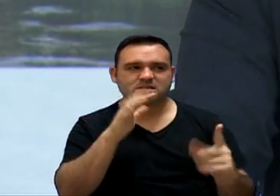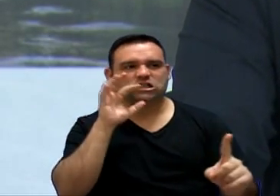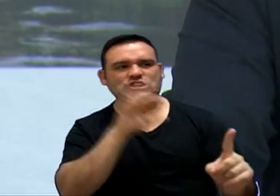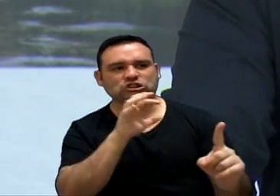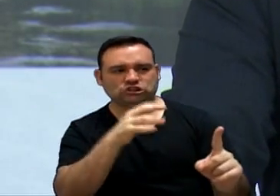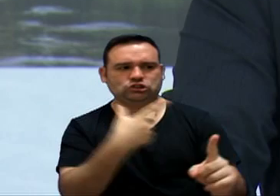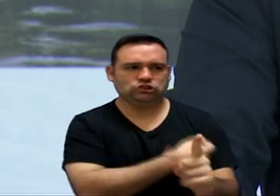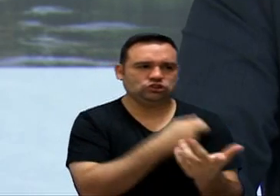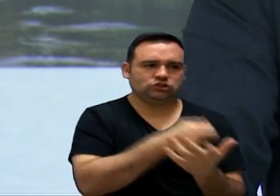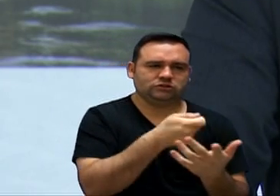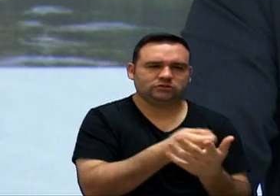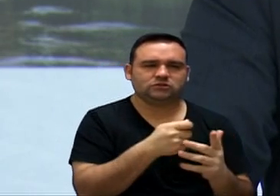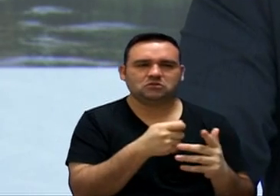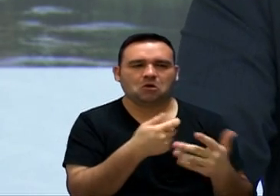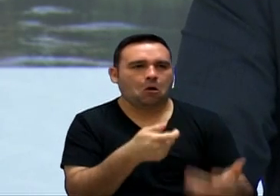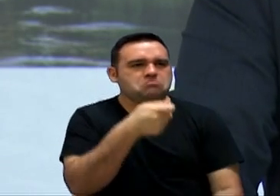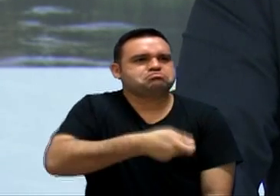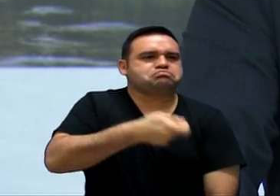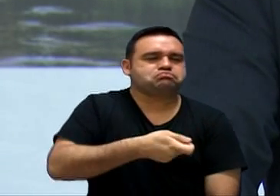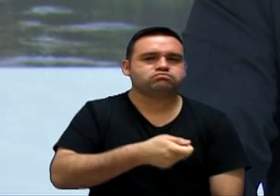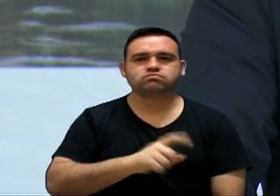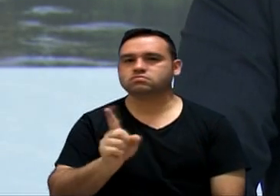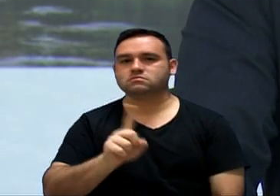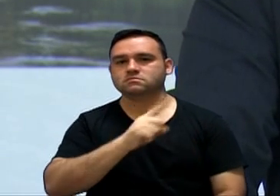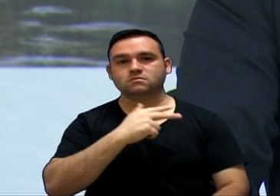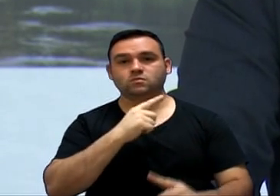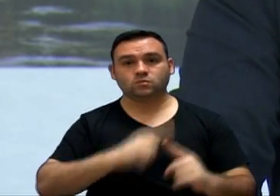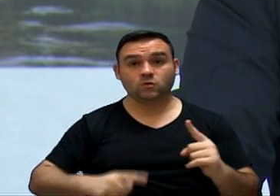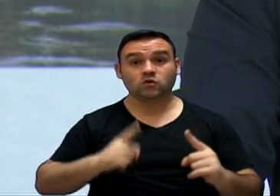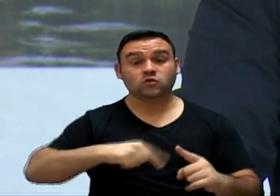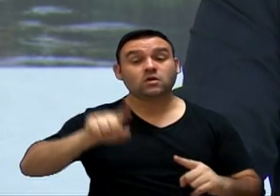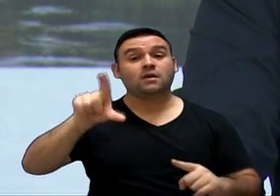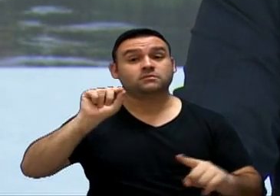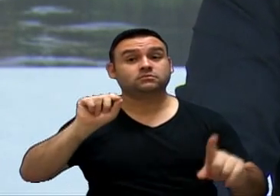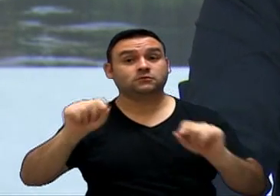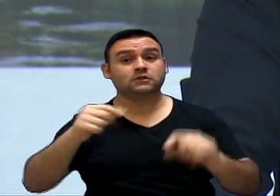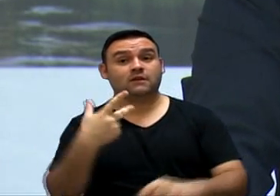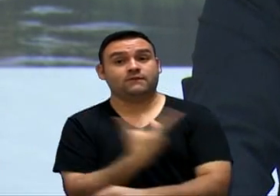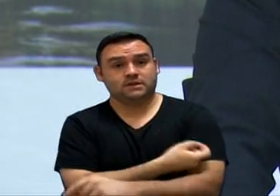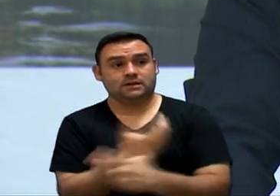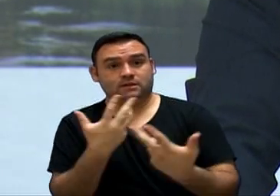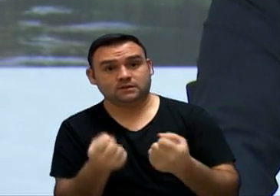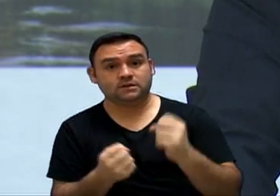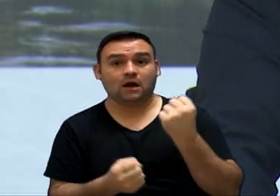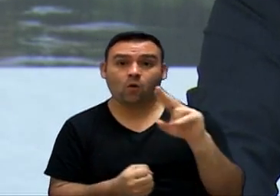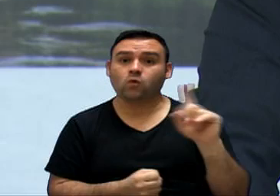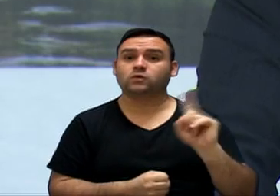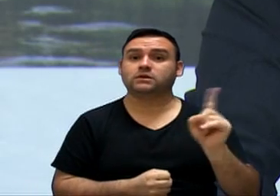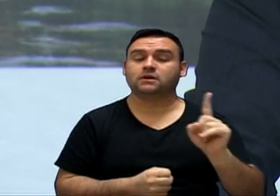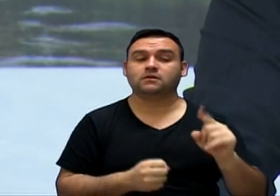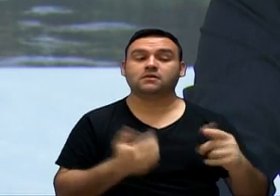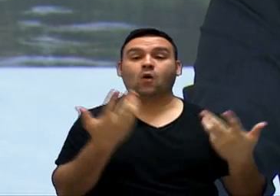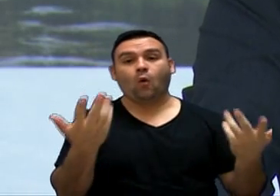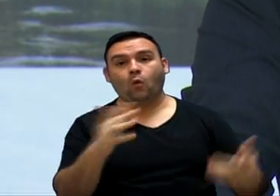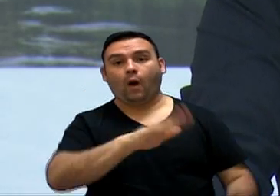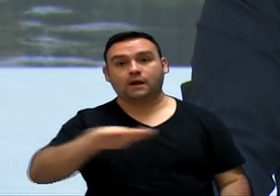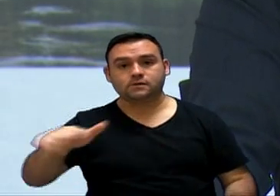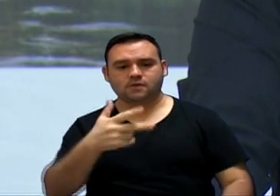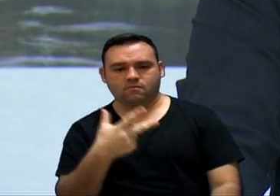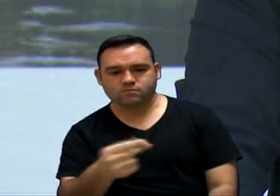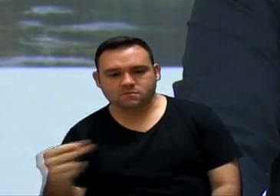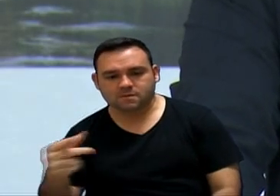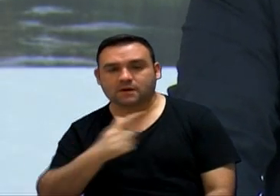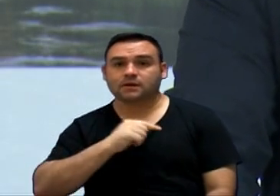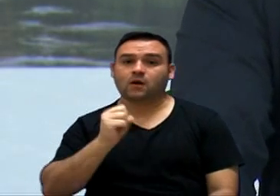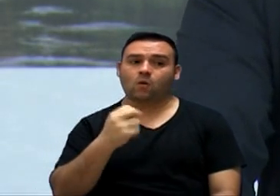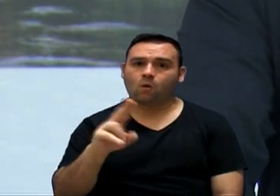coagido. Obrigado. Nós temos o direito de optar em se vacinar ou não, de vacinar os nossos filhos ou